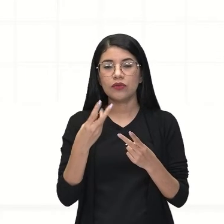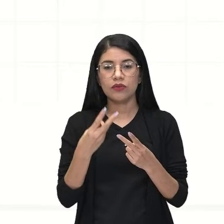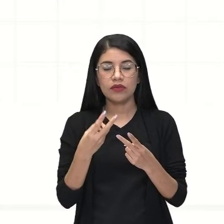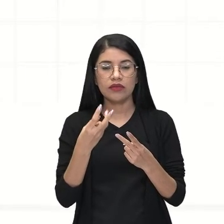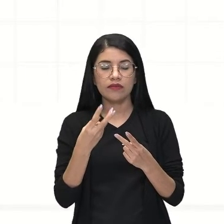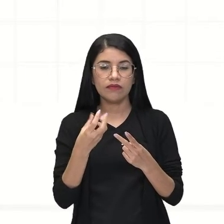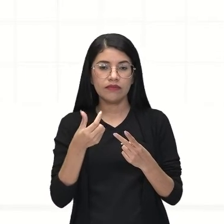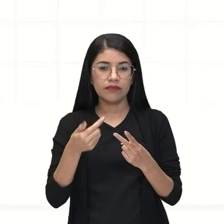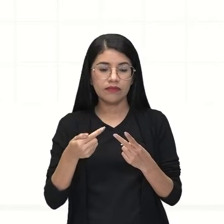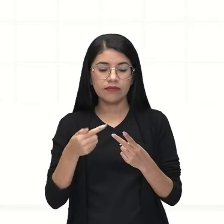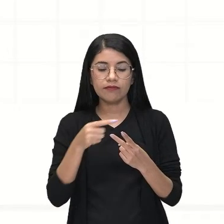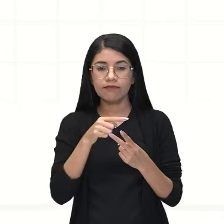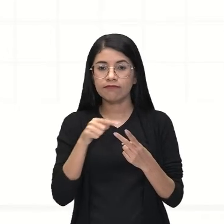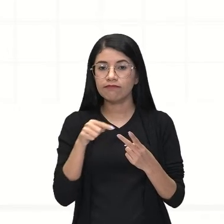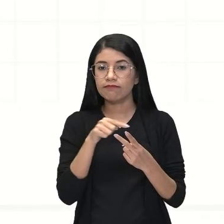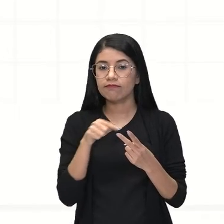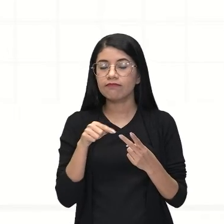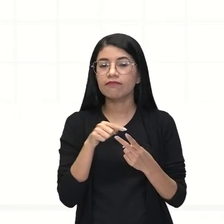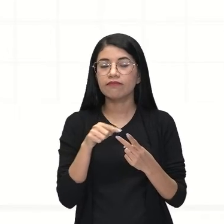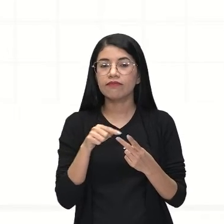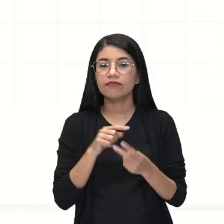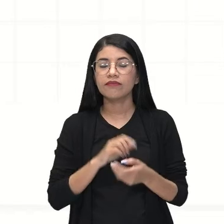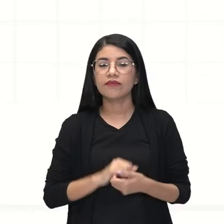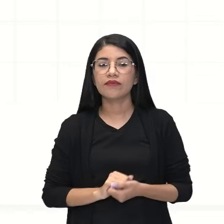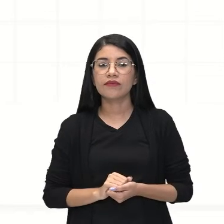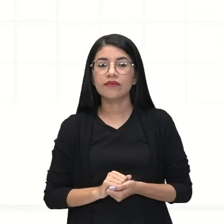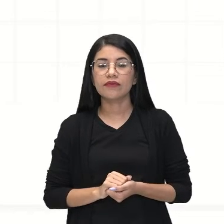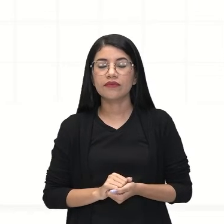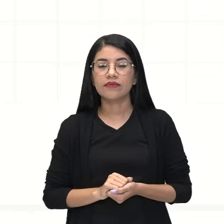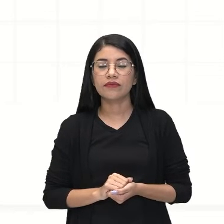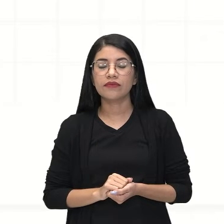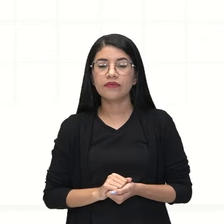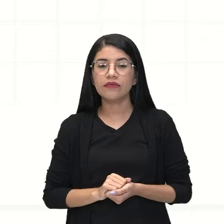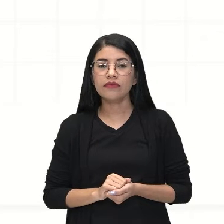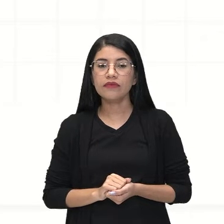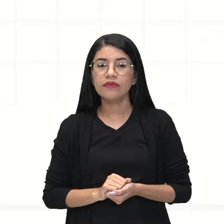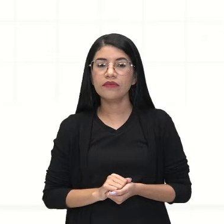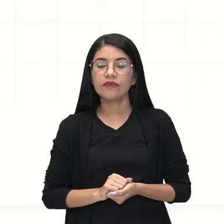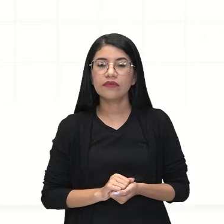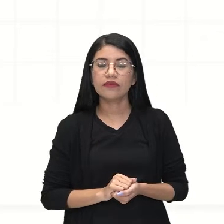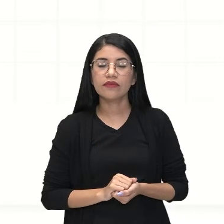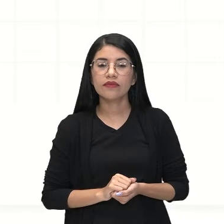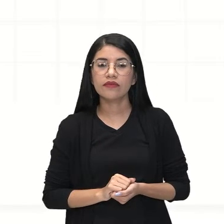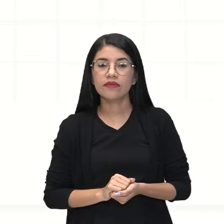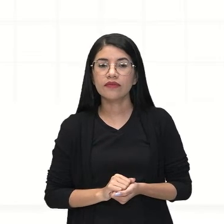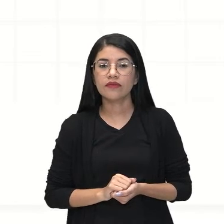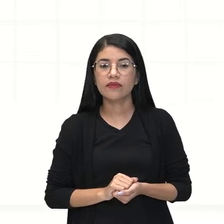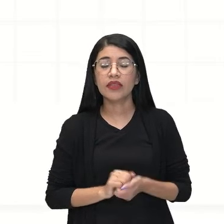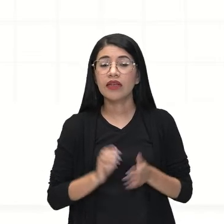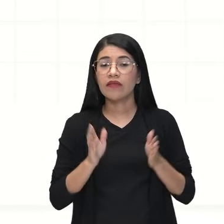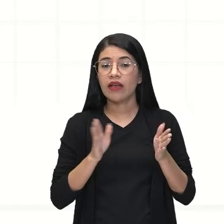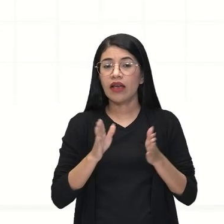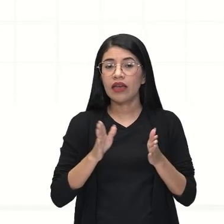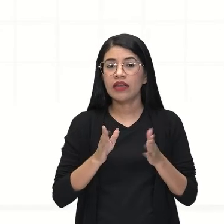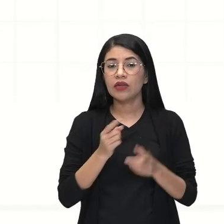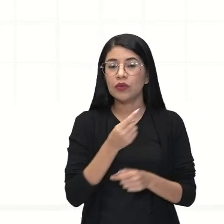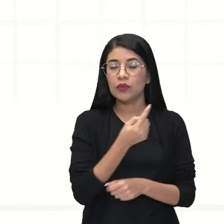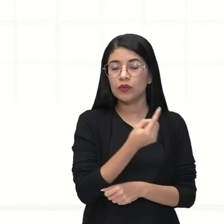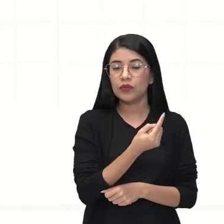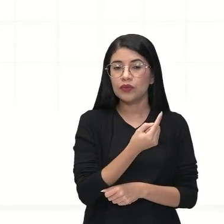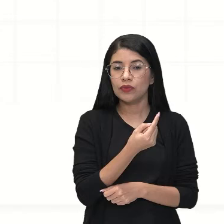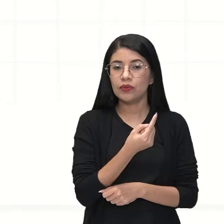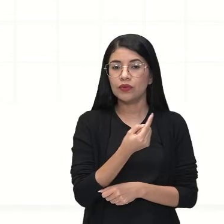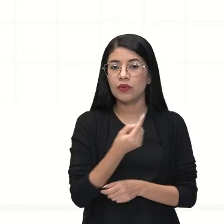ele vai estar por aqui, mais ou menos, ó. Né? Porque o número 1 é 182, o último. Aí